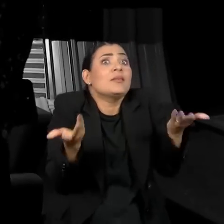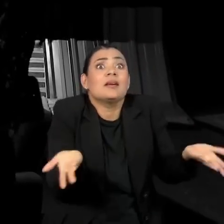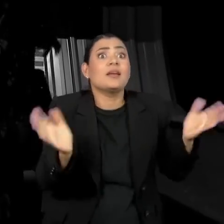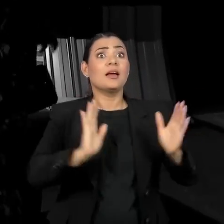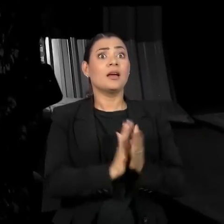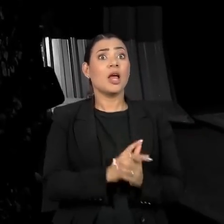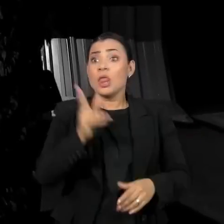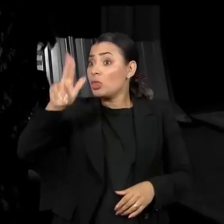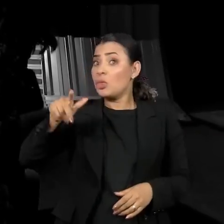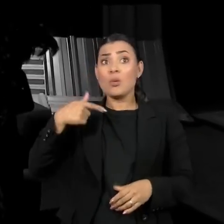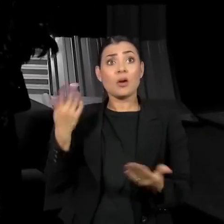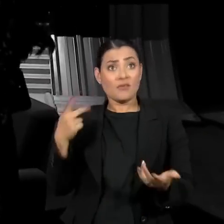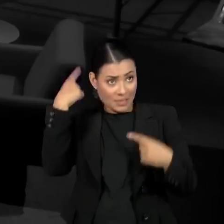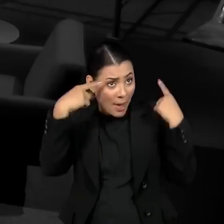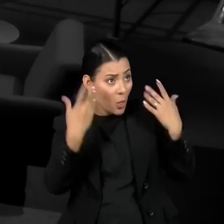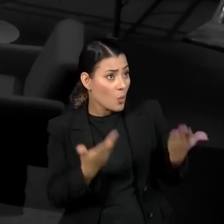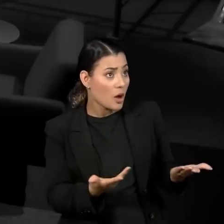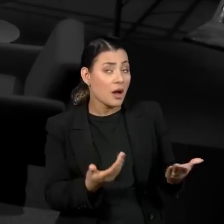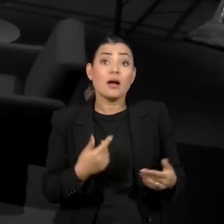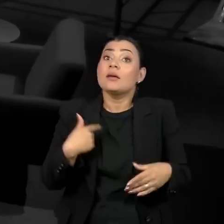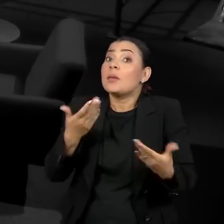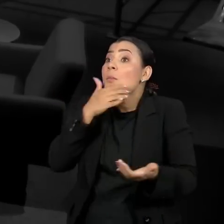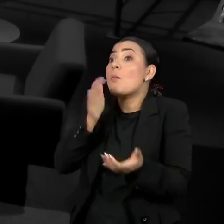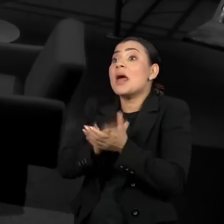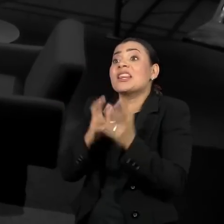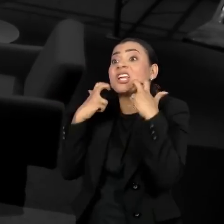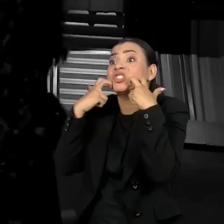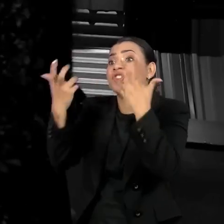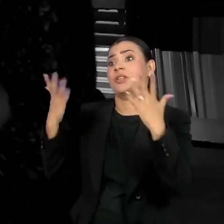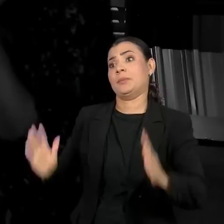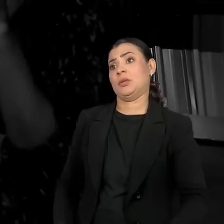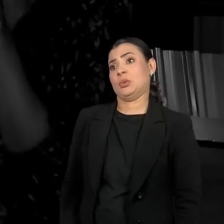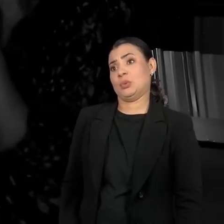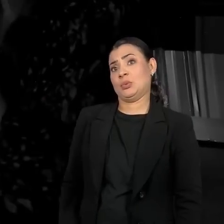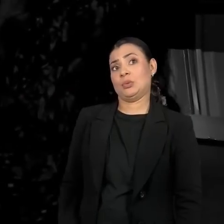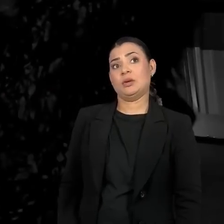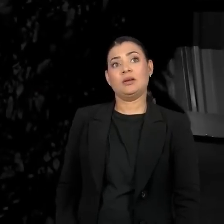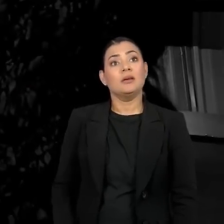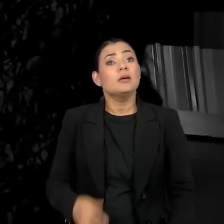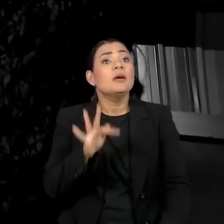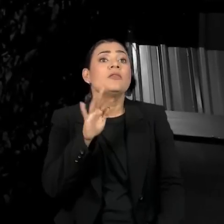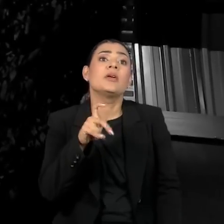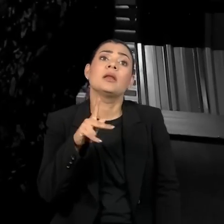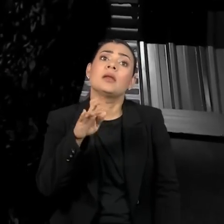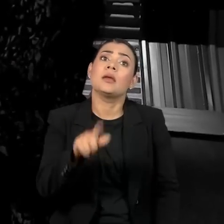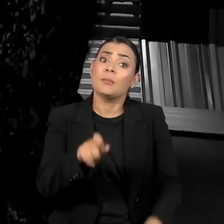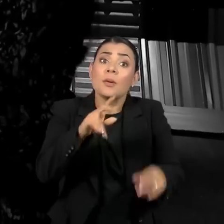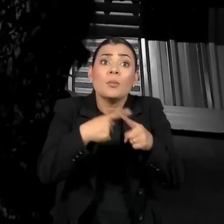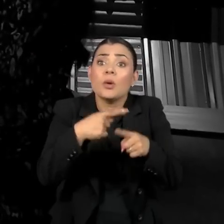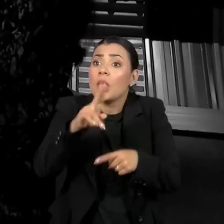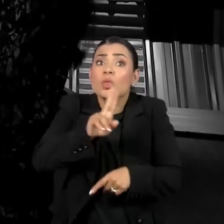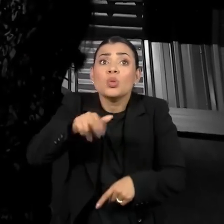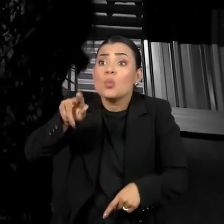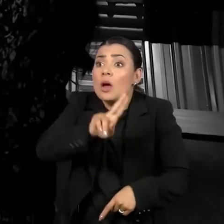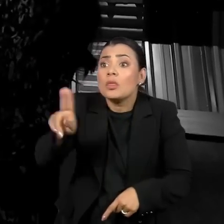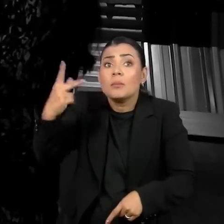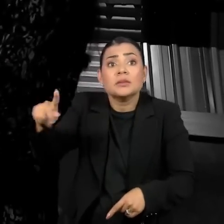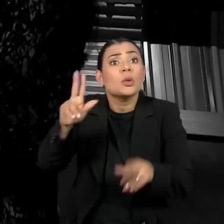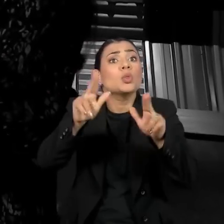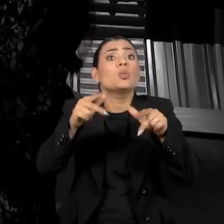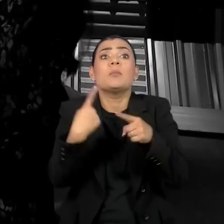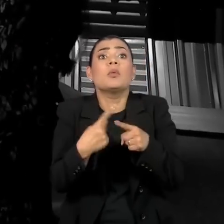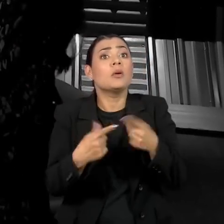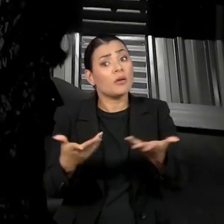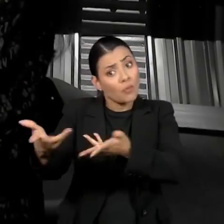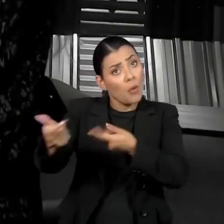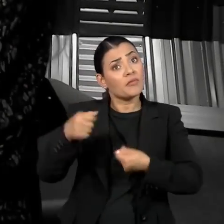nunca fala de você? Você tá louca? Imagina que meu marido é super tímido. Mas, ô Felipe, por que ela nunca fala de você? Acho que eu vou chamar ele